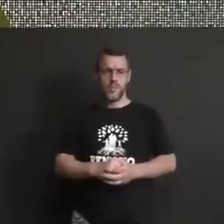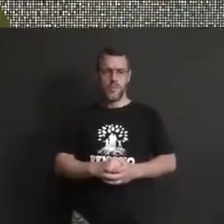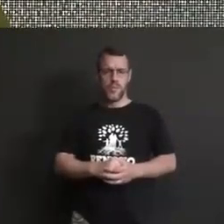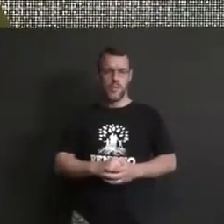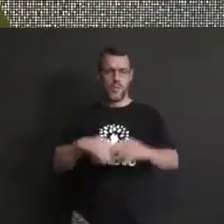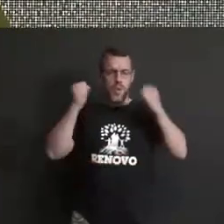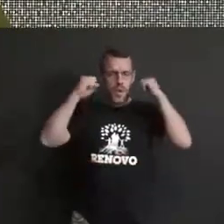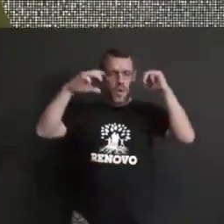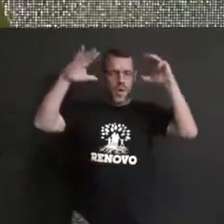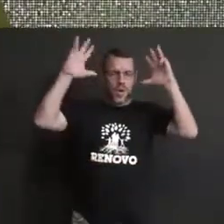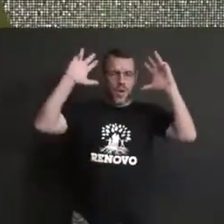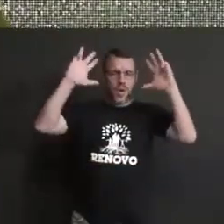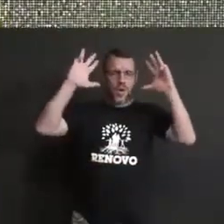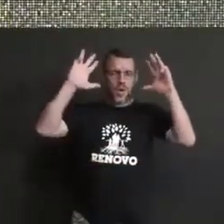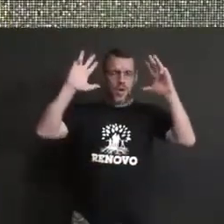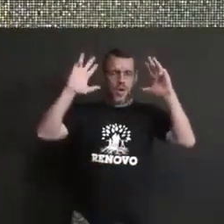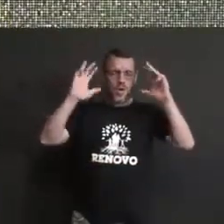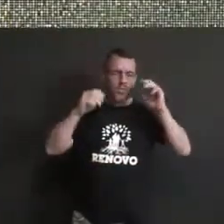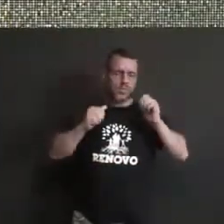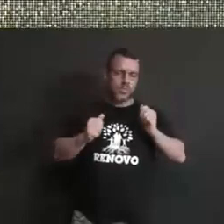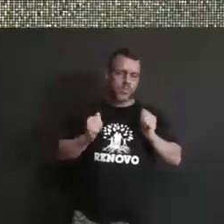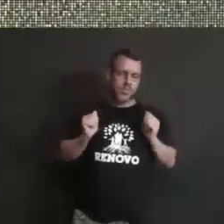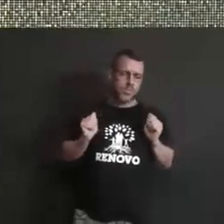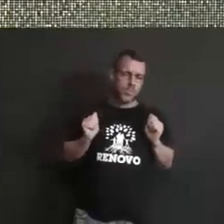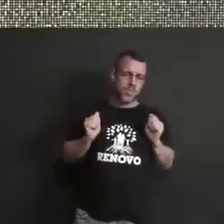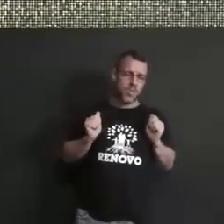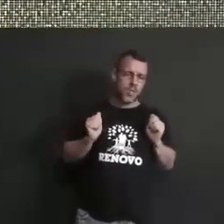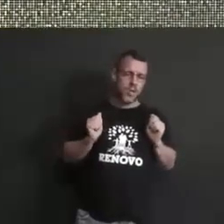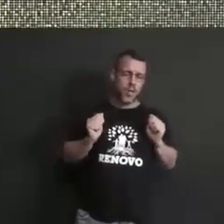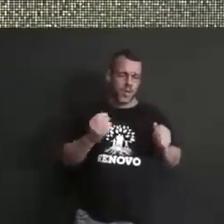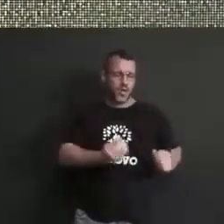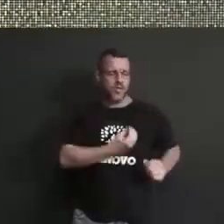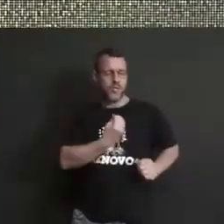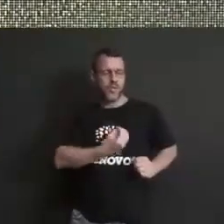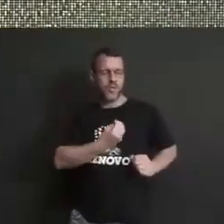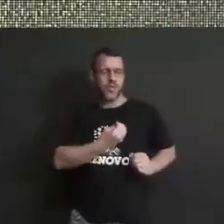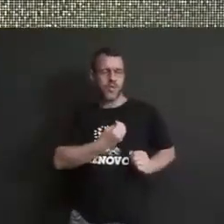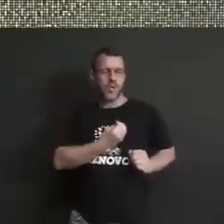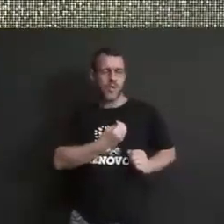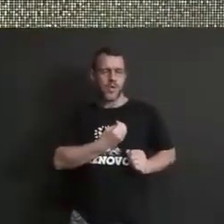Moisés estava sossegado, vivendo na casa do faraó.